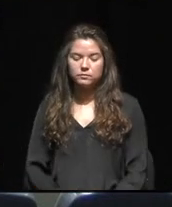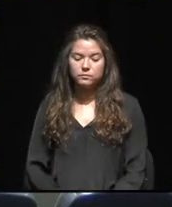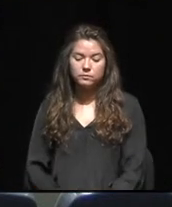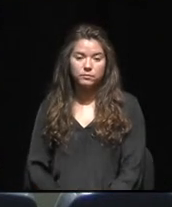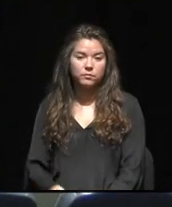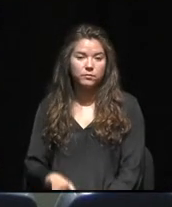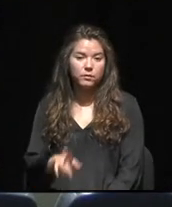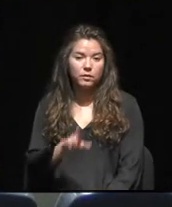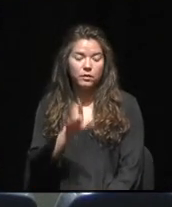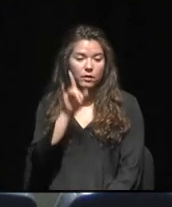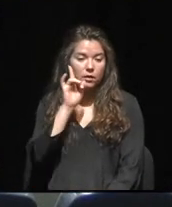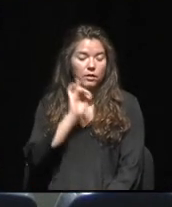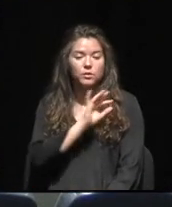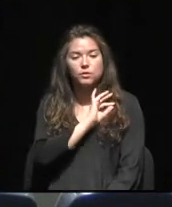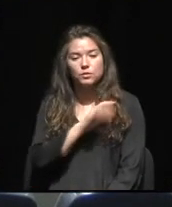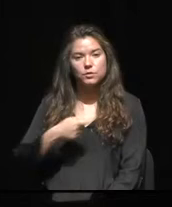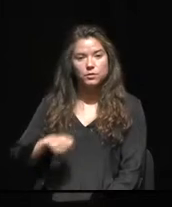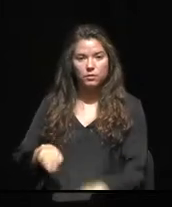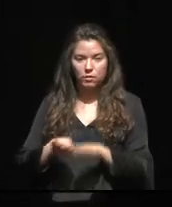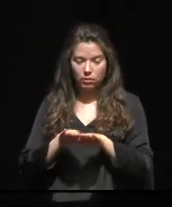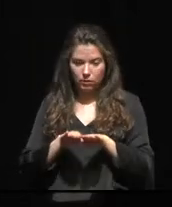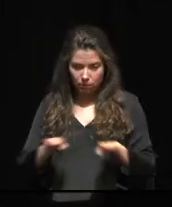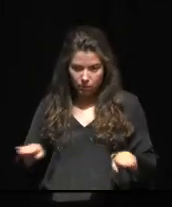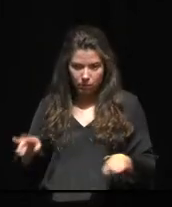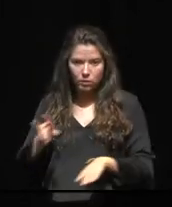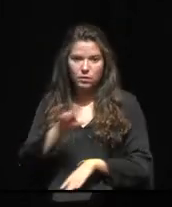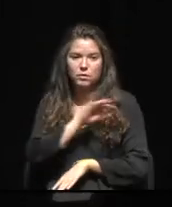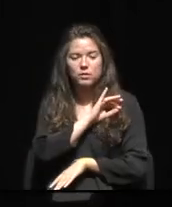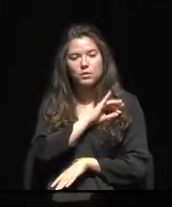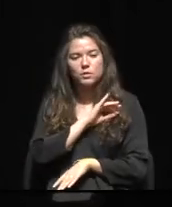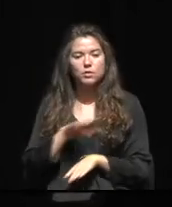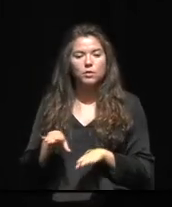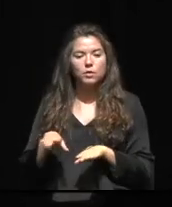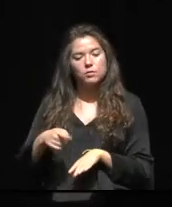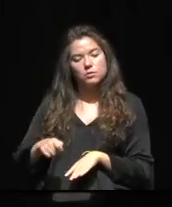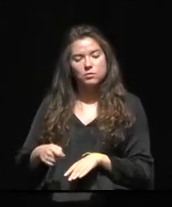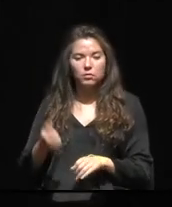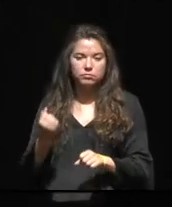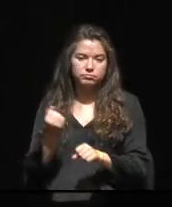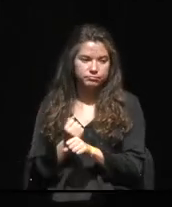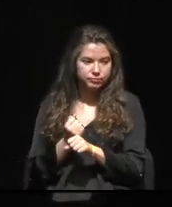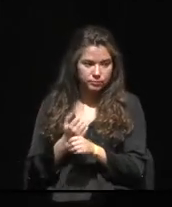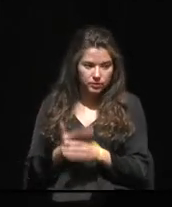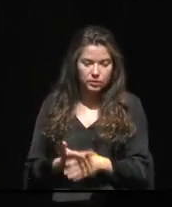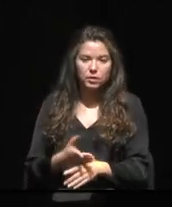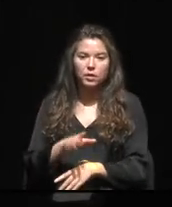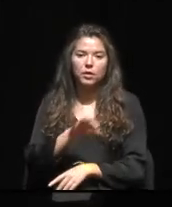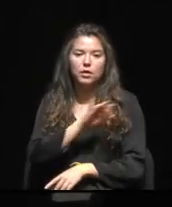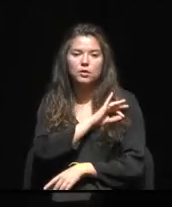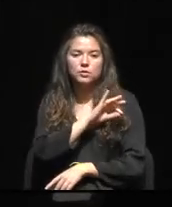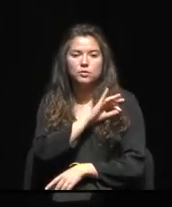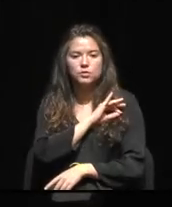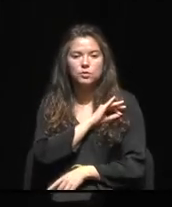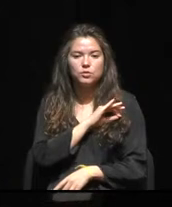senhora senhora presidente da mesa senhor presidente exício senhores deputados